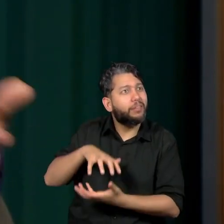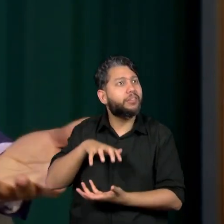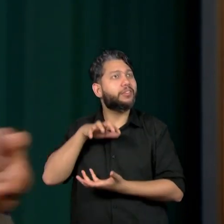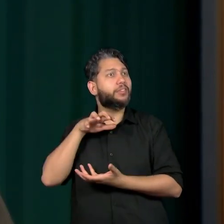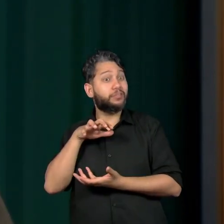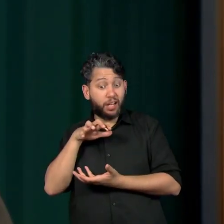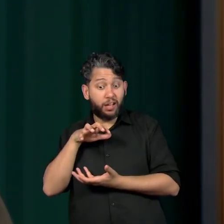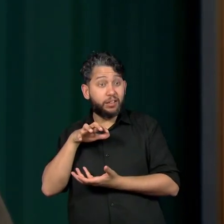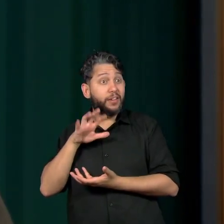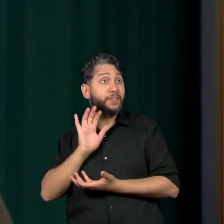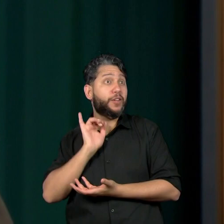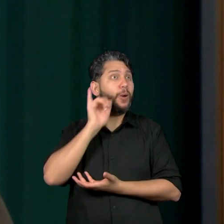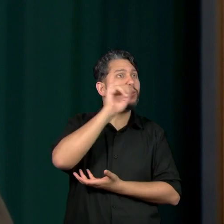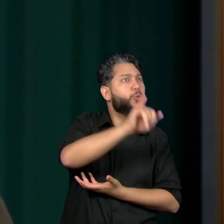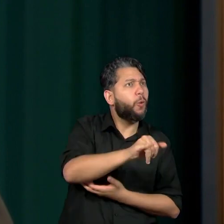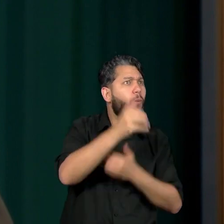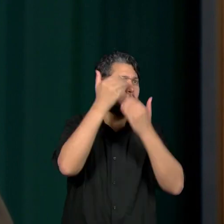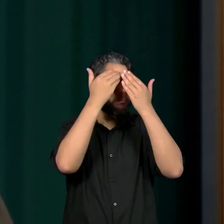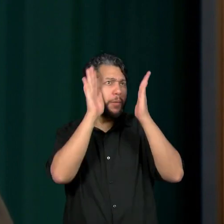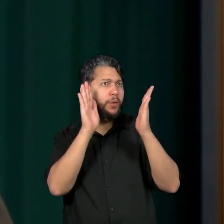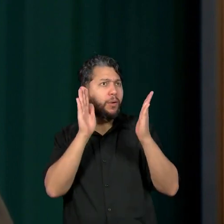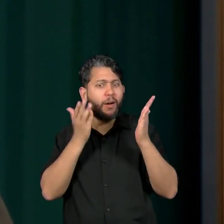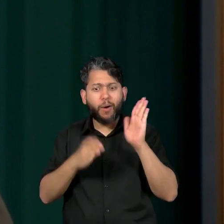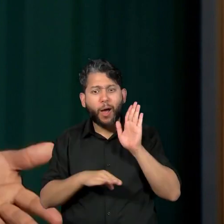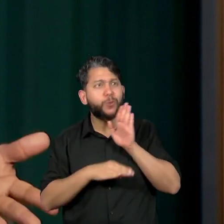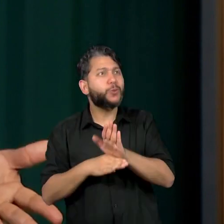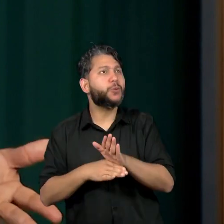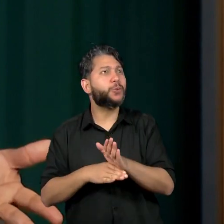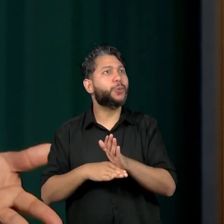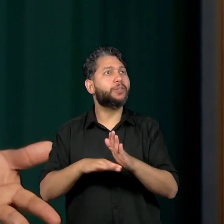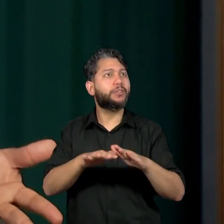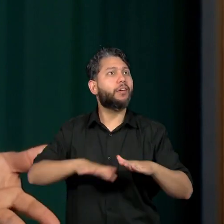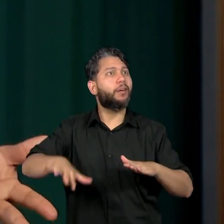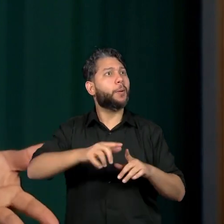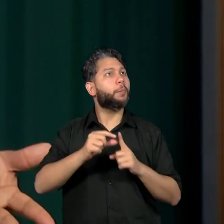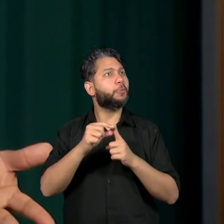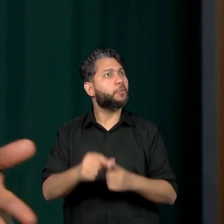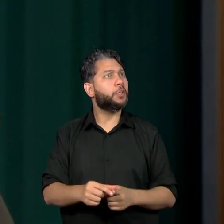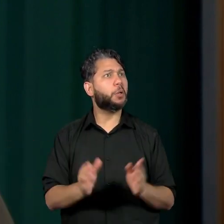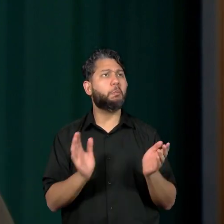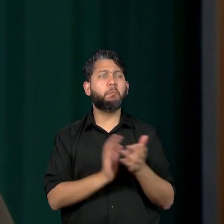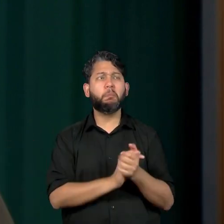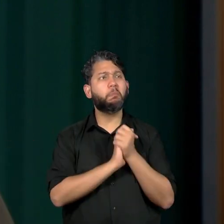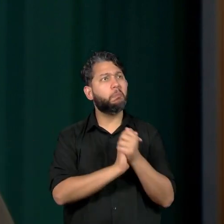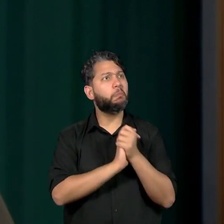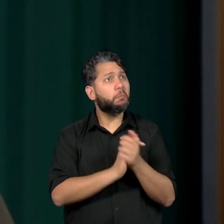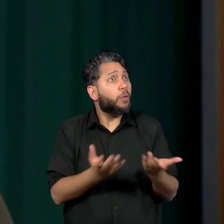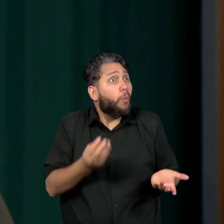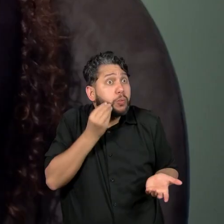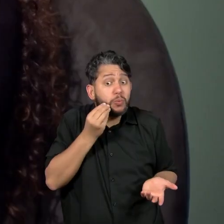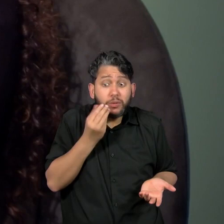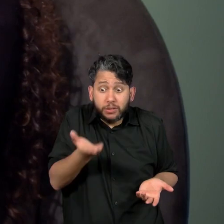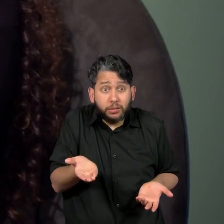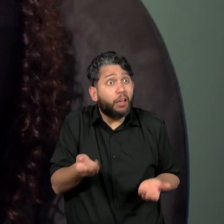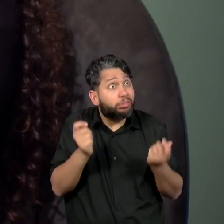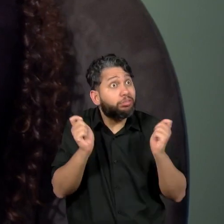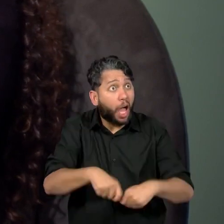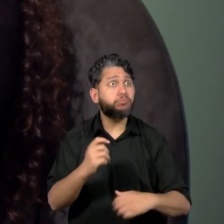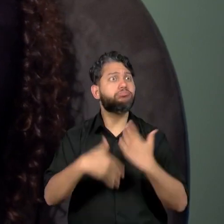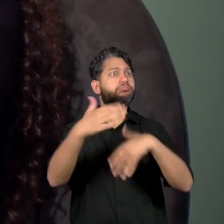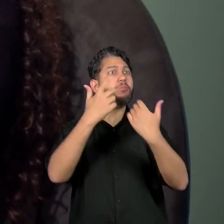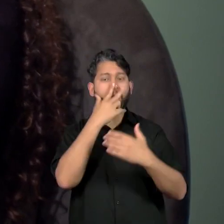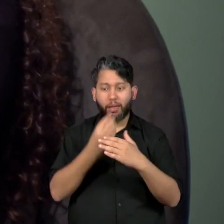e que está fazendo a mudança e a transformação na vida das pessoas. Nossos jovens são uma potência. Não precisa só de oportunidade? É